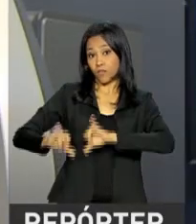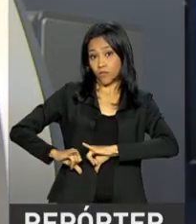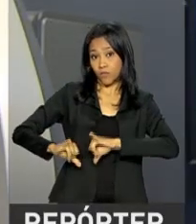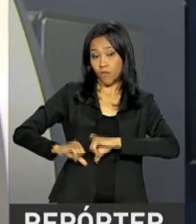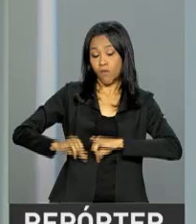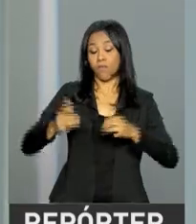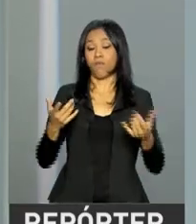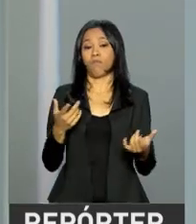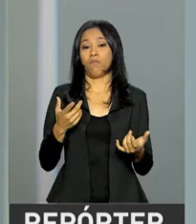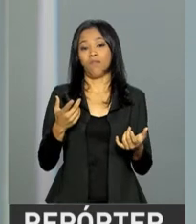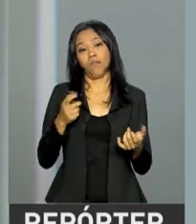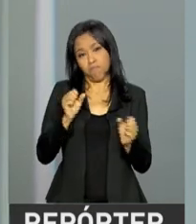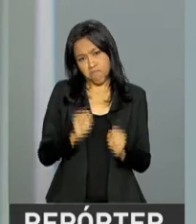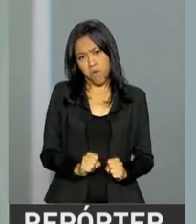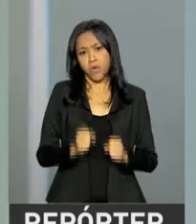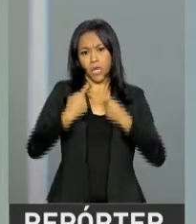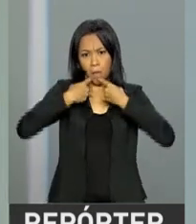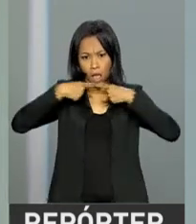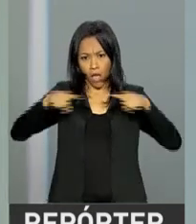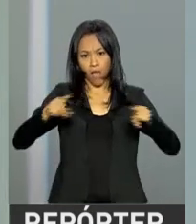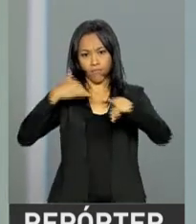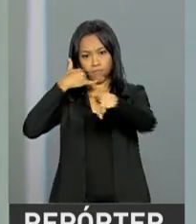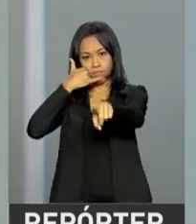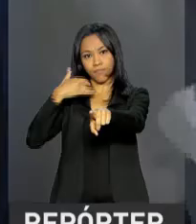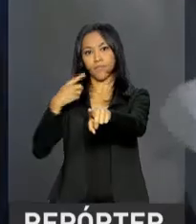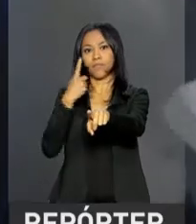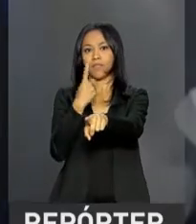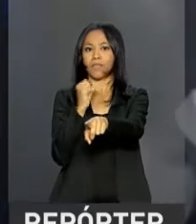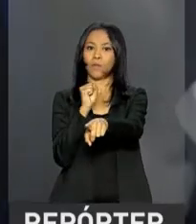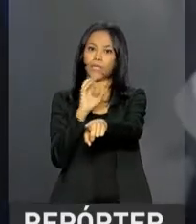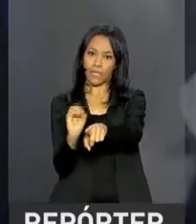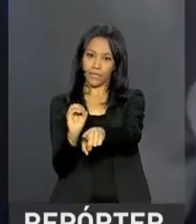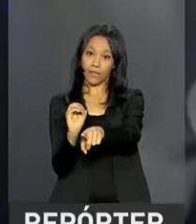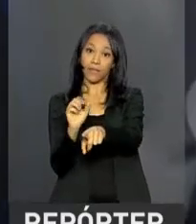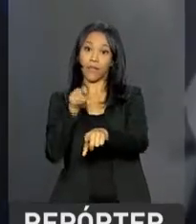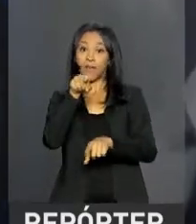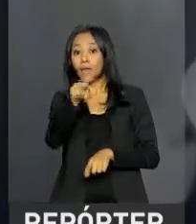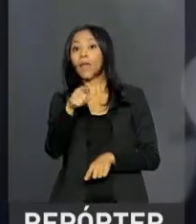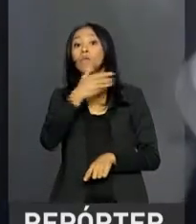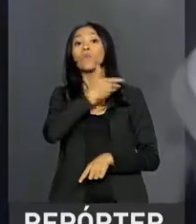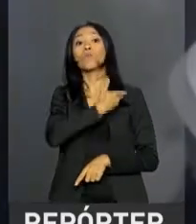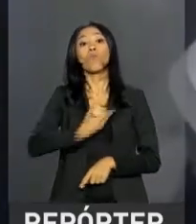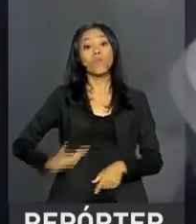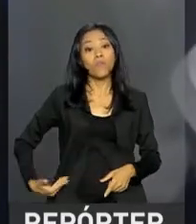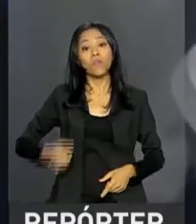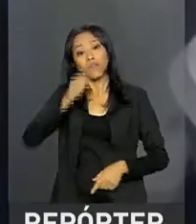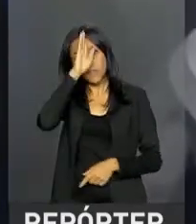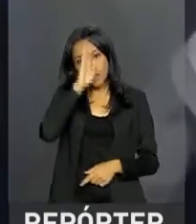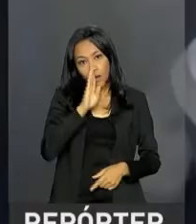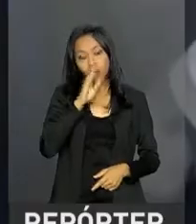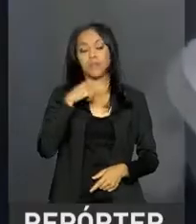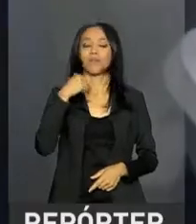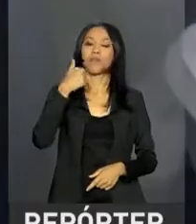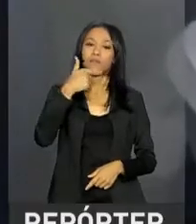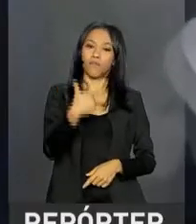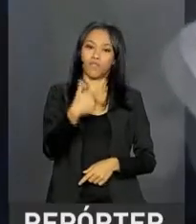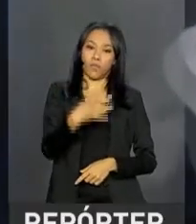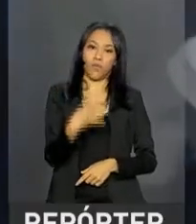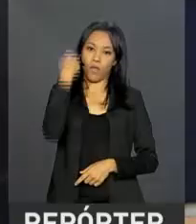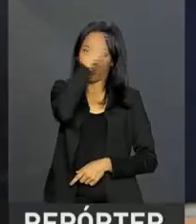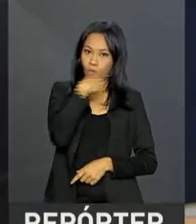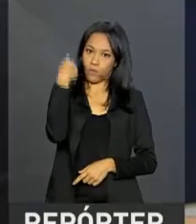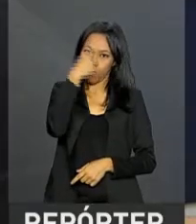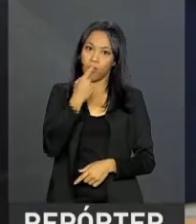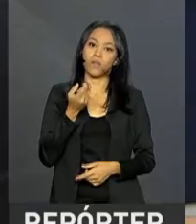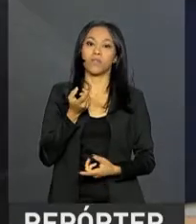contra a mulher pode denunciar pelo ligue 180 serviço do governo é gratuito e funciona 24 horas por